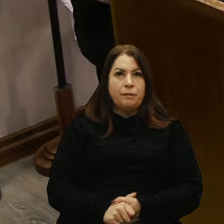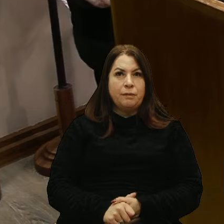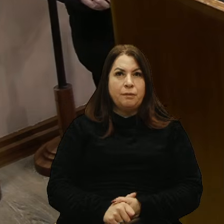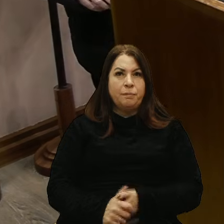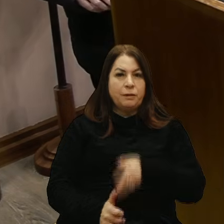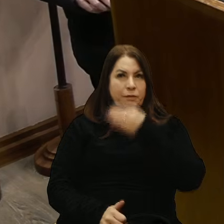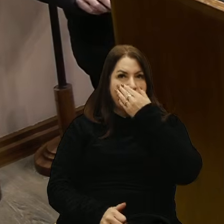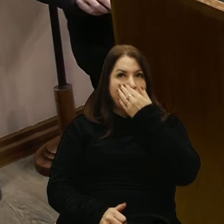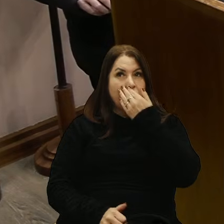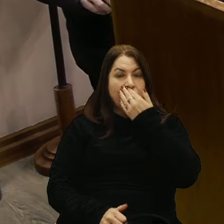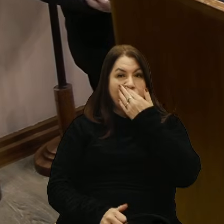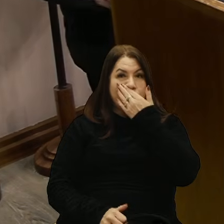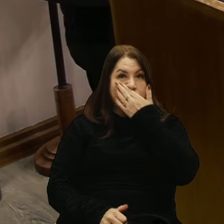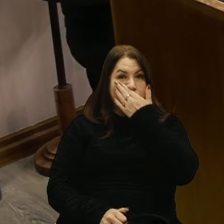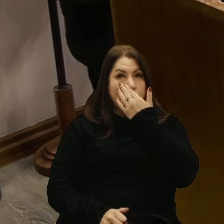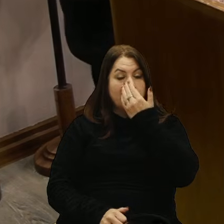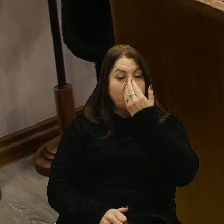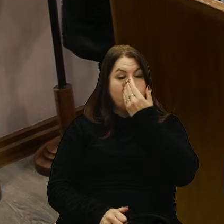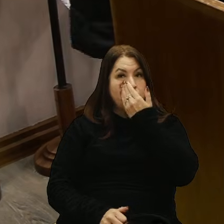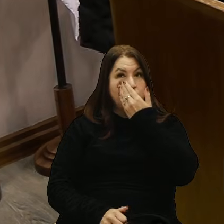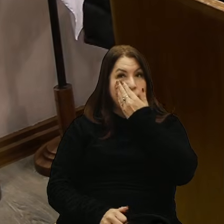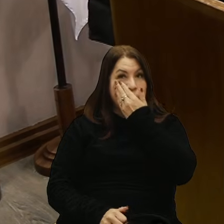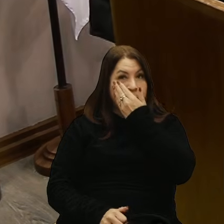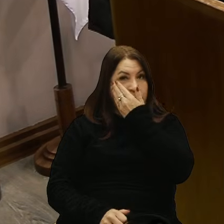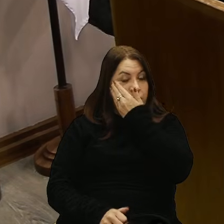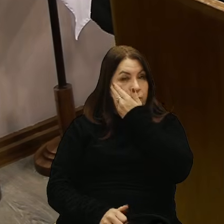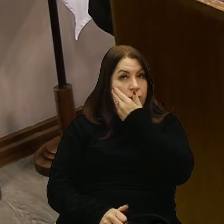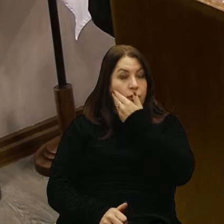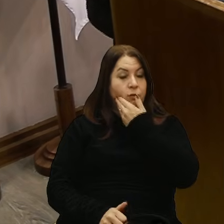Deve, tenha vontade. Serena?